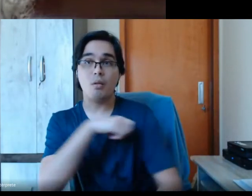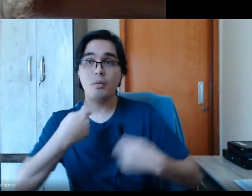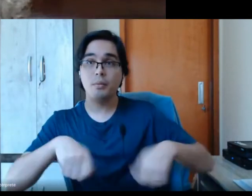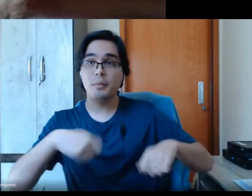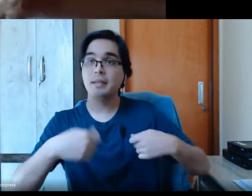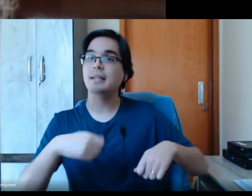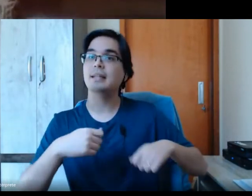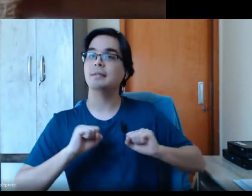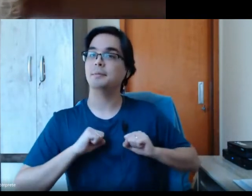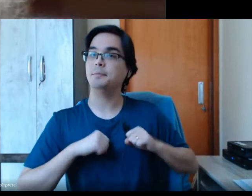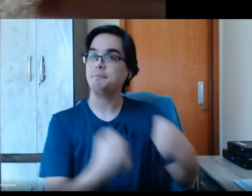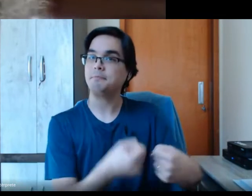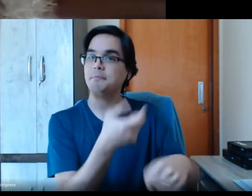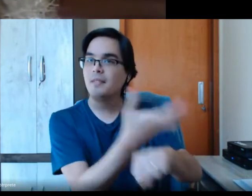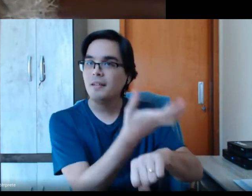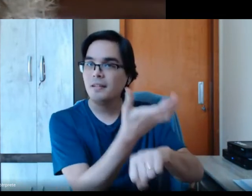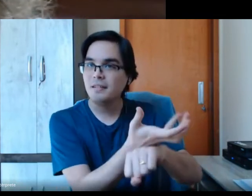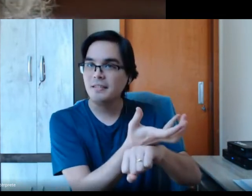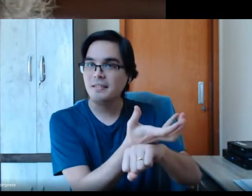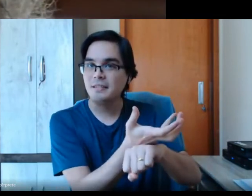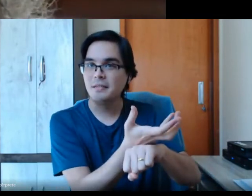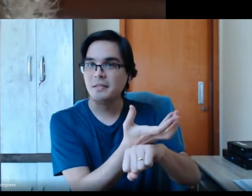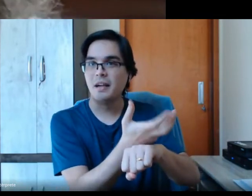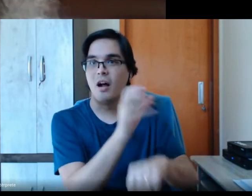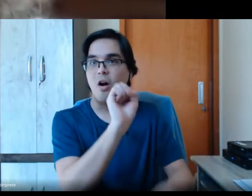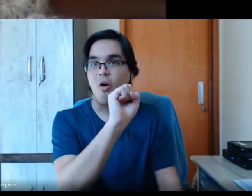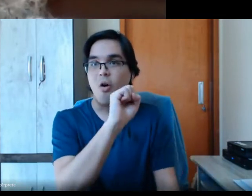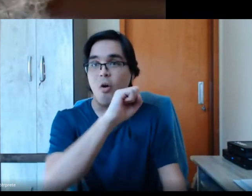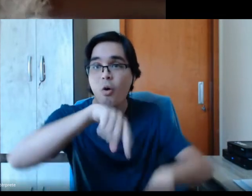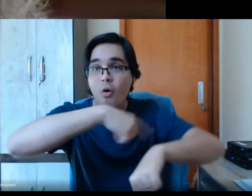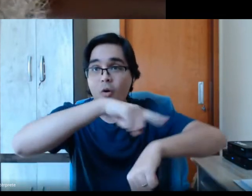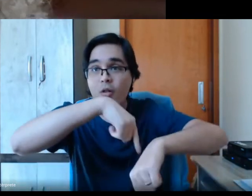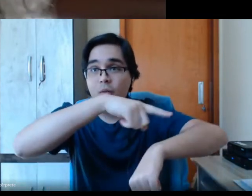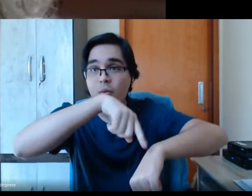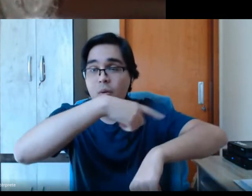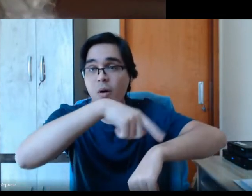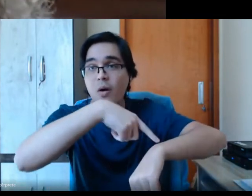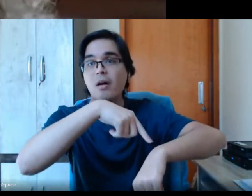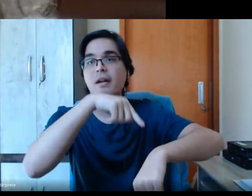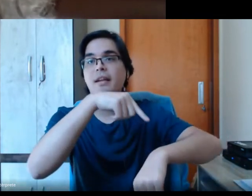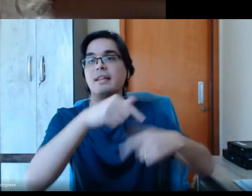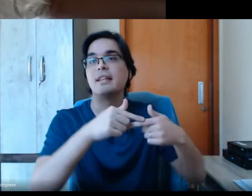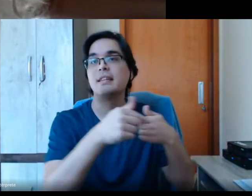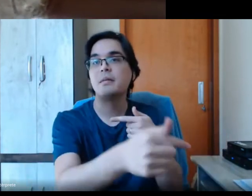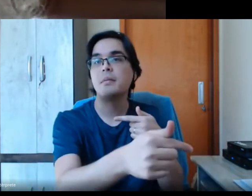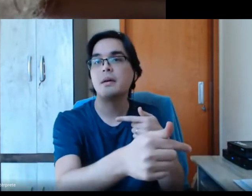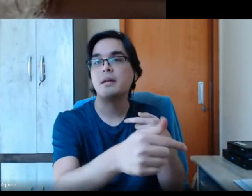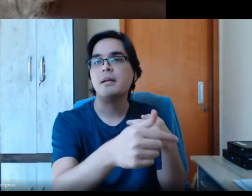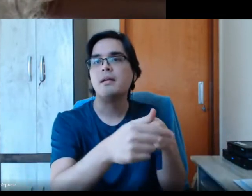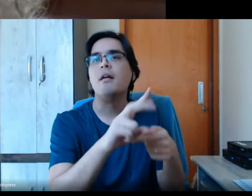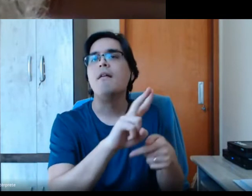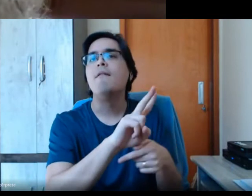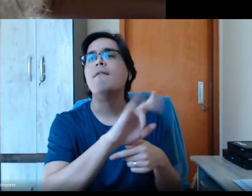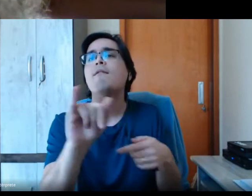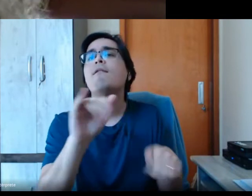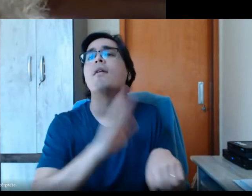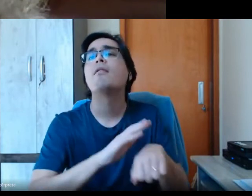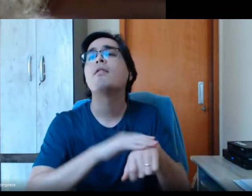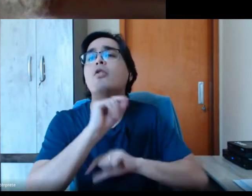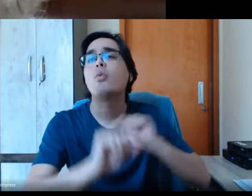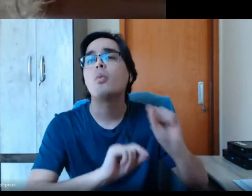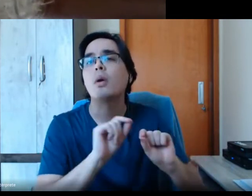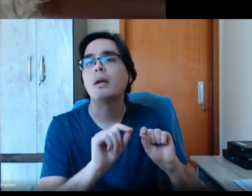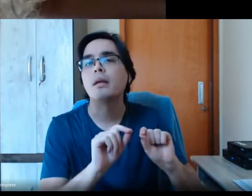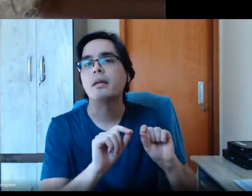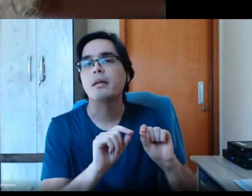tempo, né? Então, nessas 8 horas, Reinaldo, ok, não estou dizendo que ele vai ter que fazer só 2 horas. 2 horas é um tempo recomendado